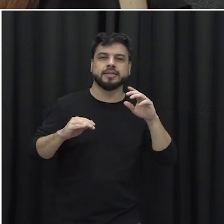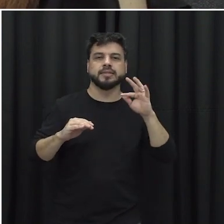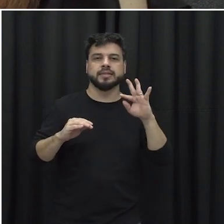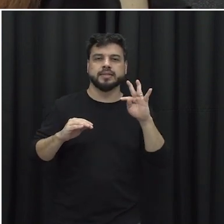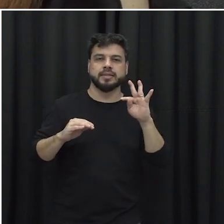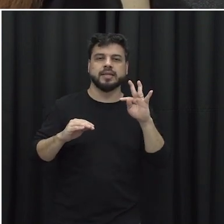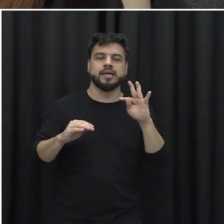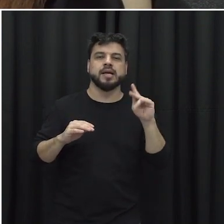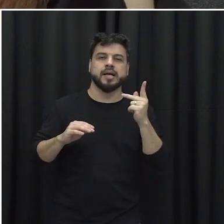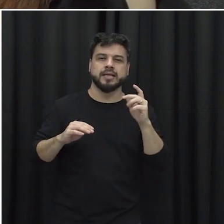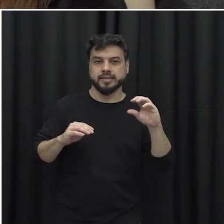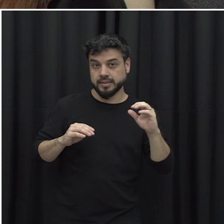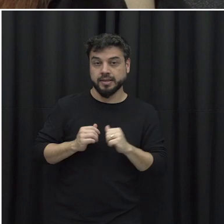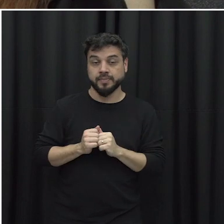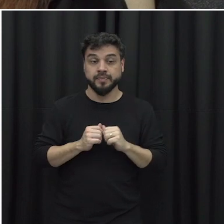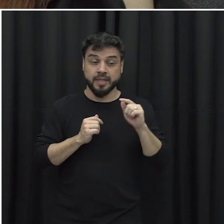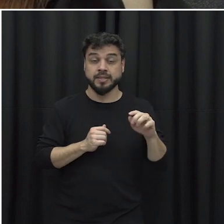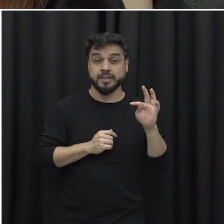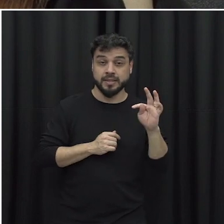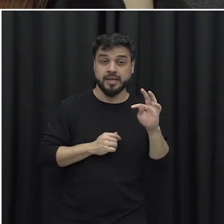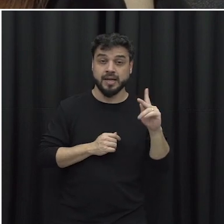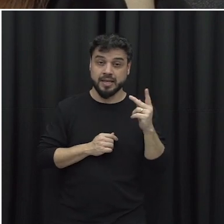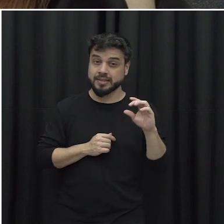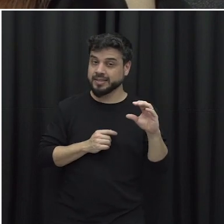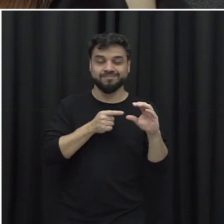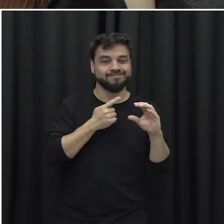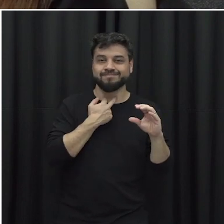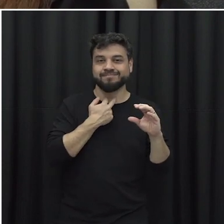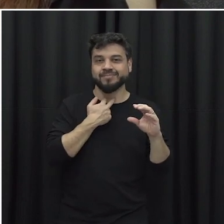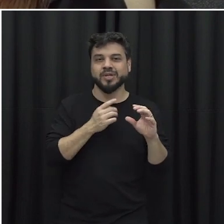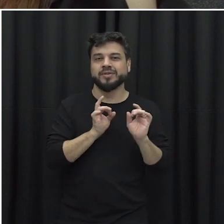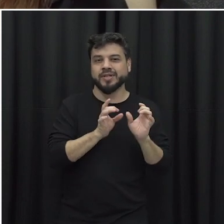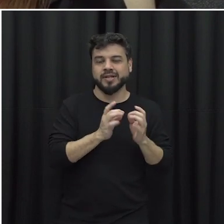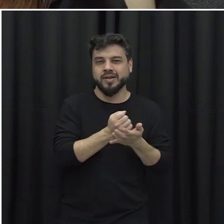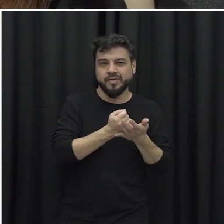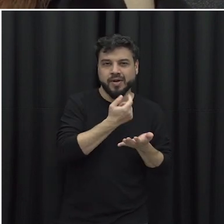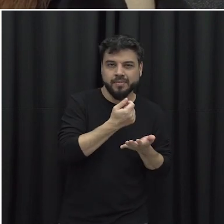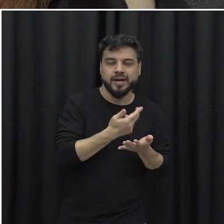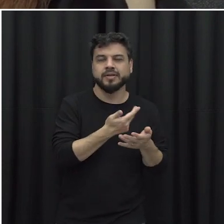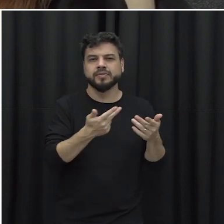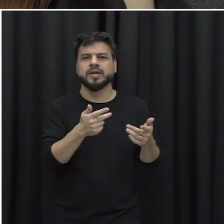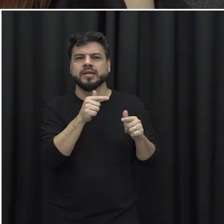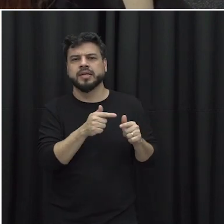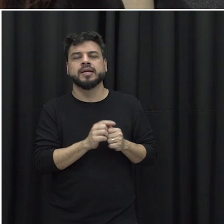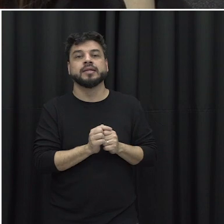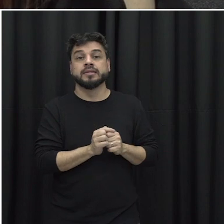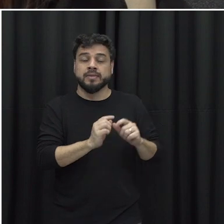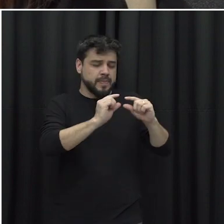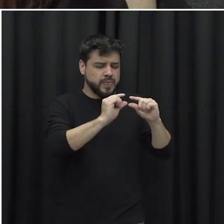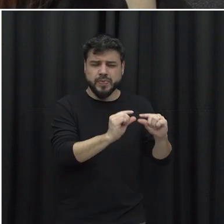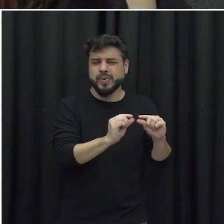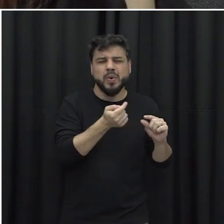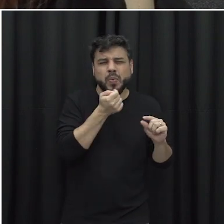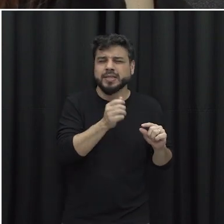que é vendido na farmácia, quando é vendido uma concentração extremamente baixa, próximo de zero, o que é